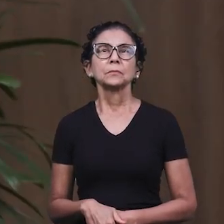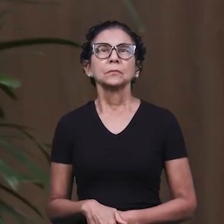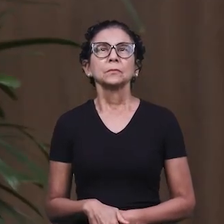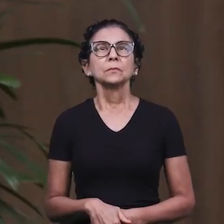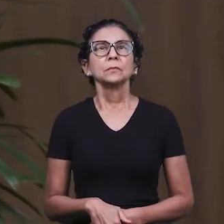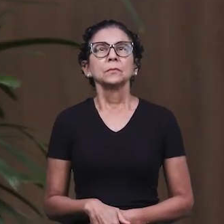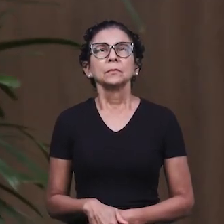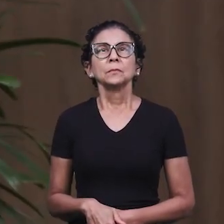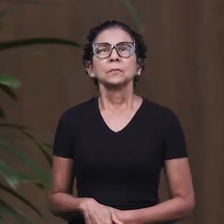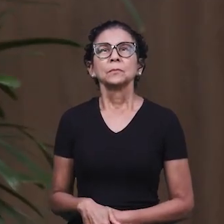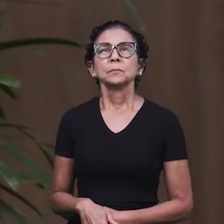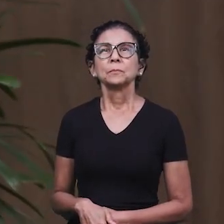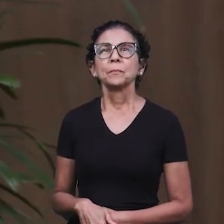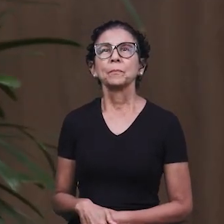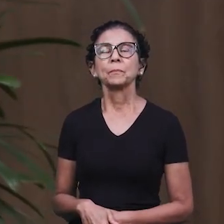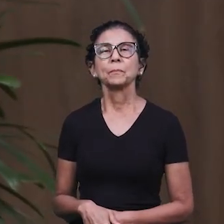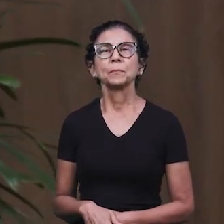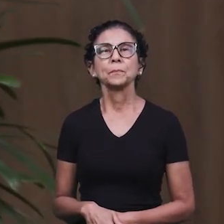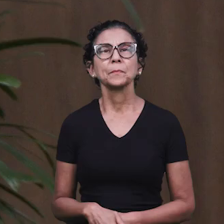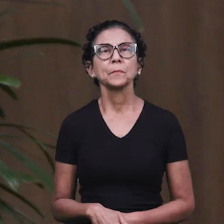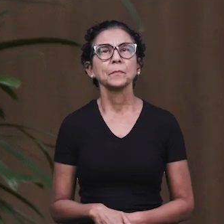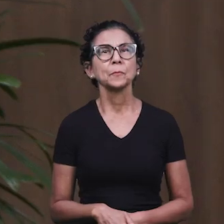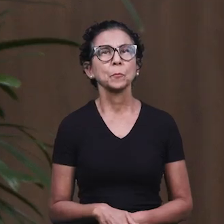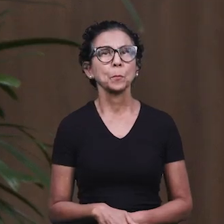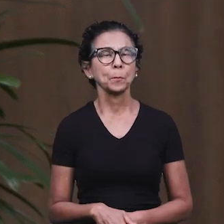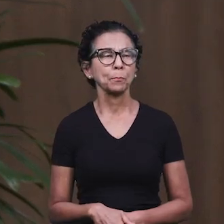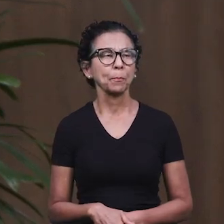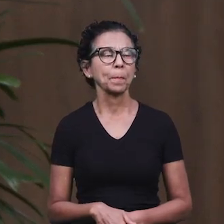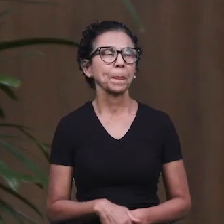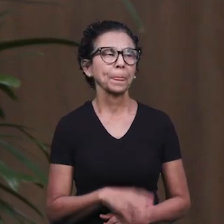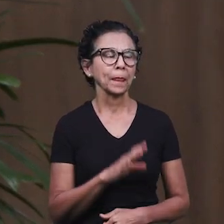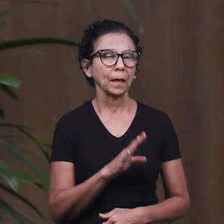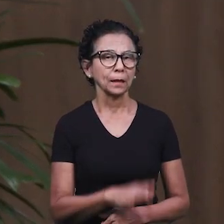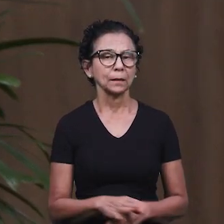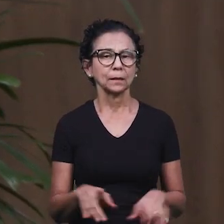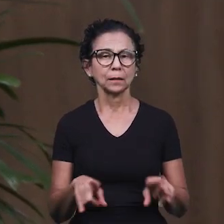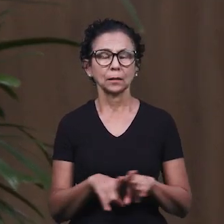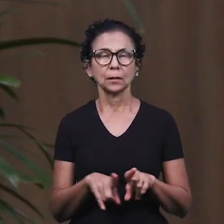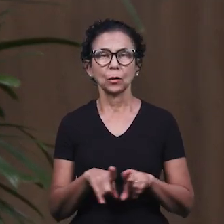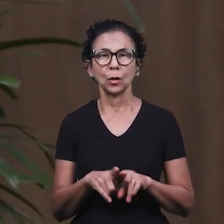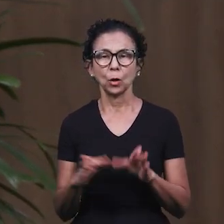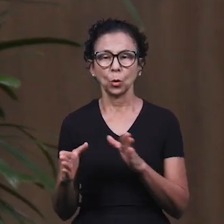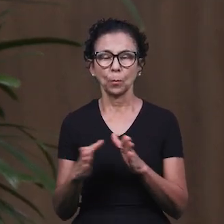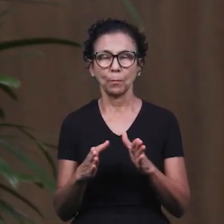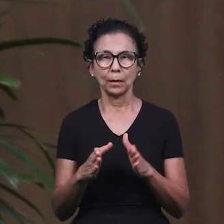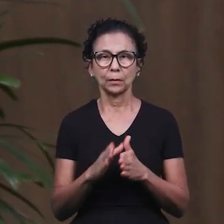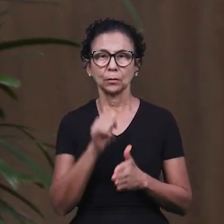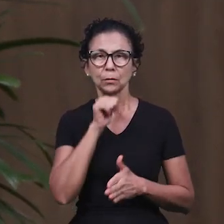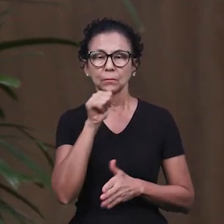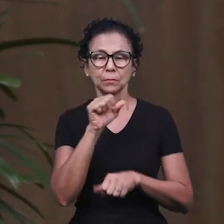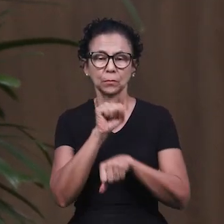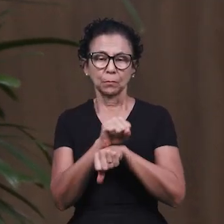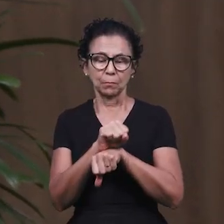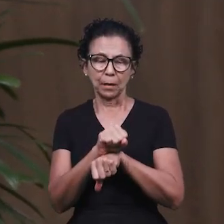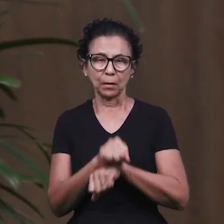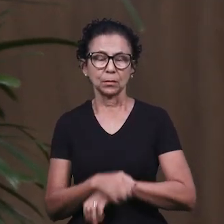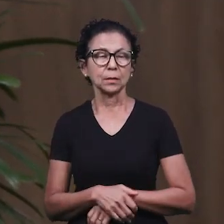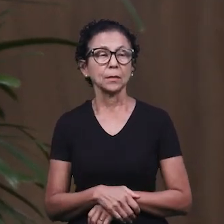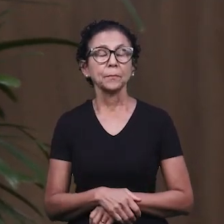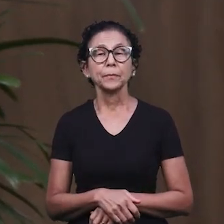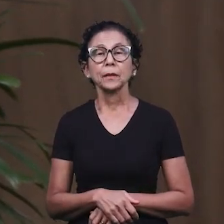E aí tem uma pergunta que é bem interessante. Eu estou na menopausa, minha mãe teve câncer Com esse